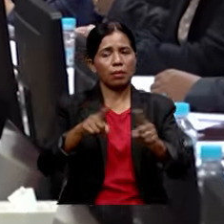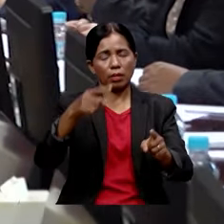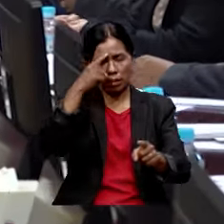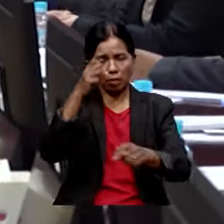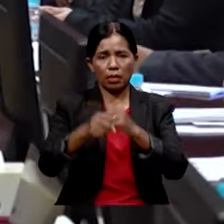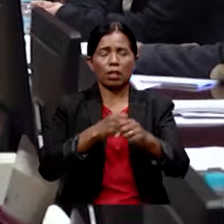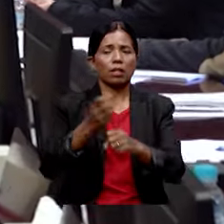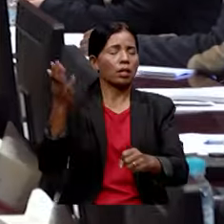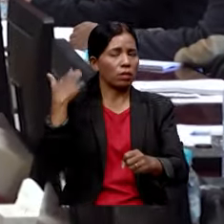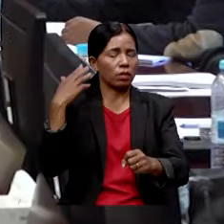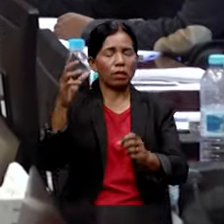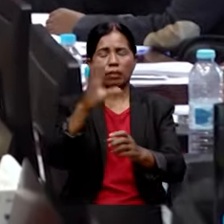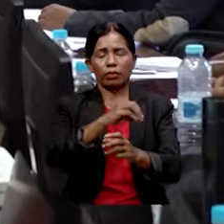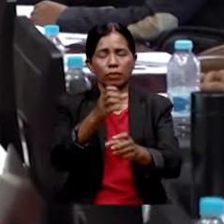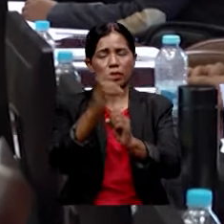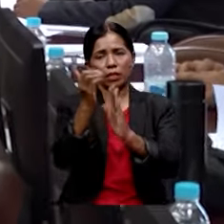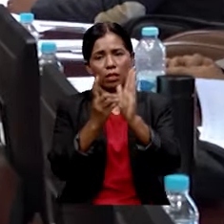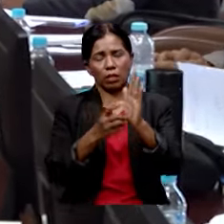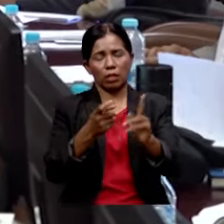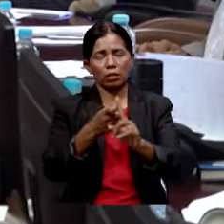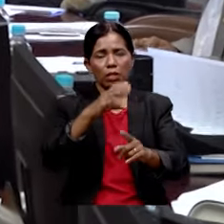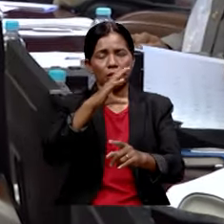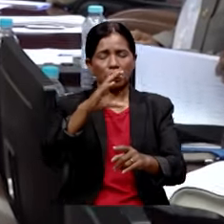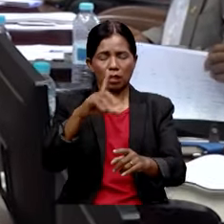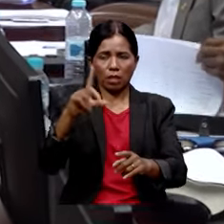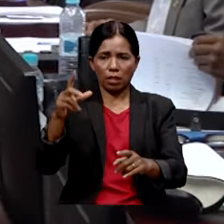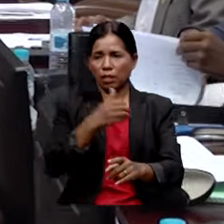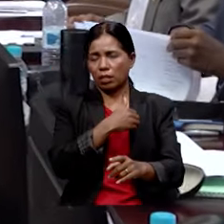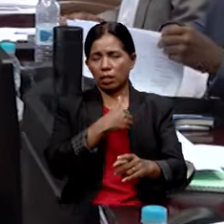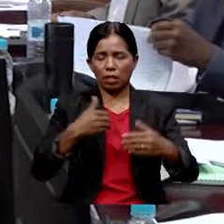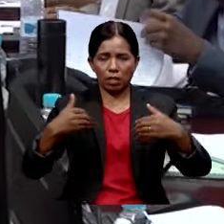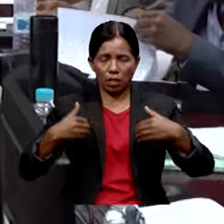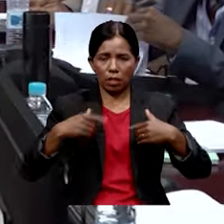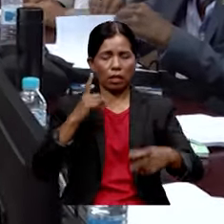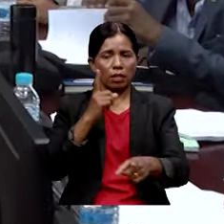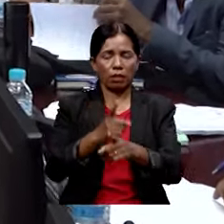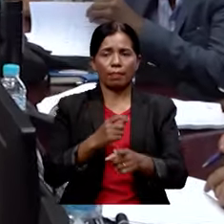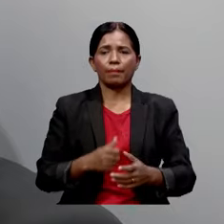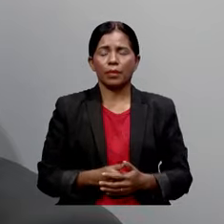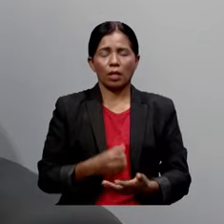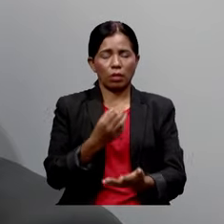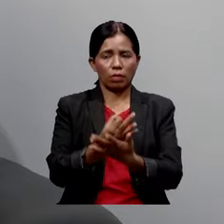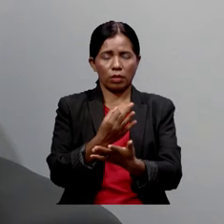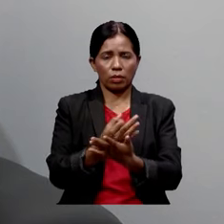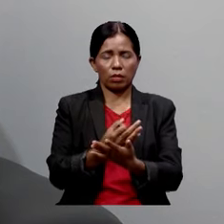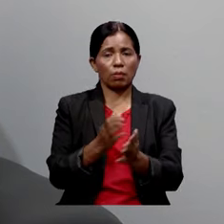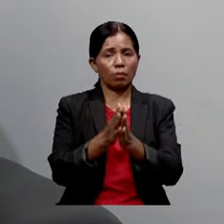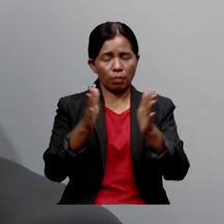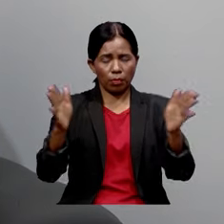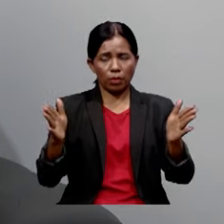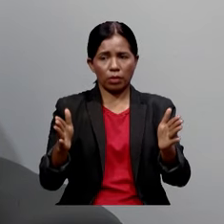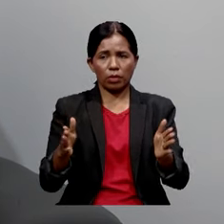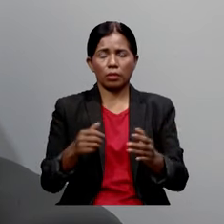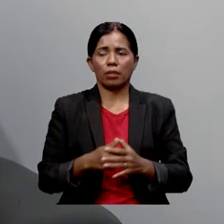atina coto verificação dados cosi combatentes Hirakne se dá e a certeza ossa montante de botne né a